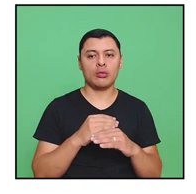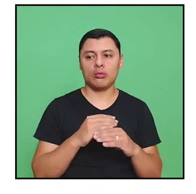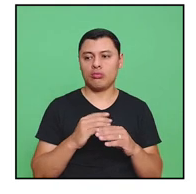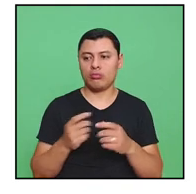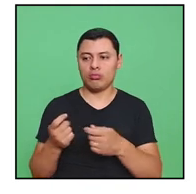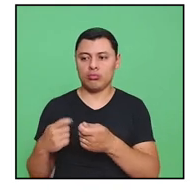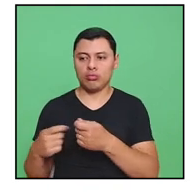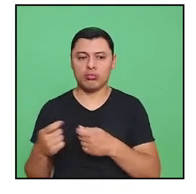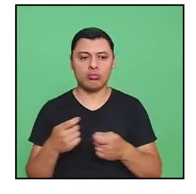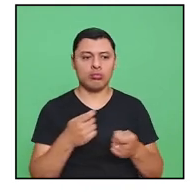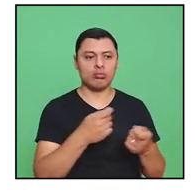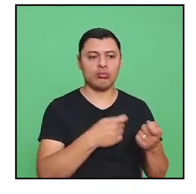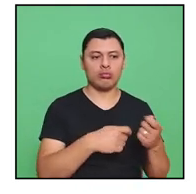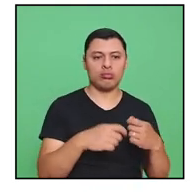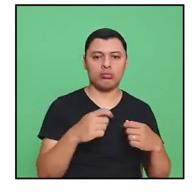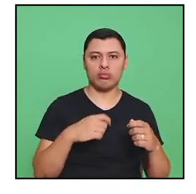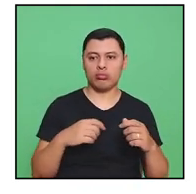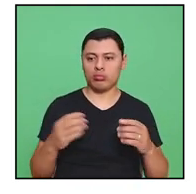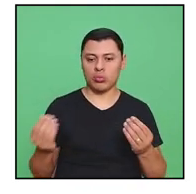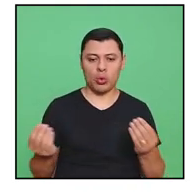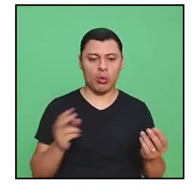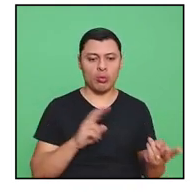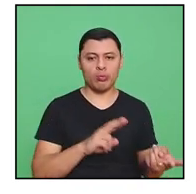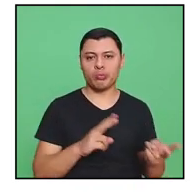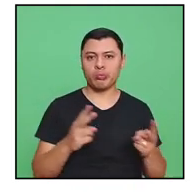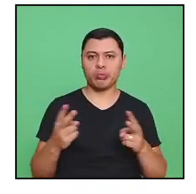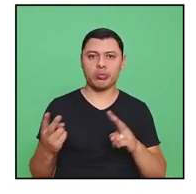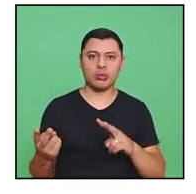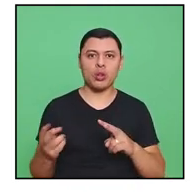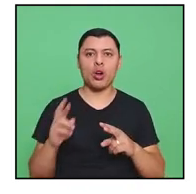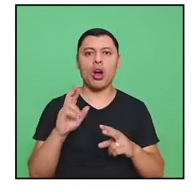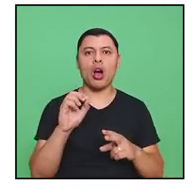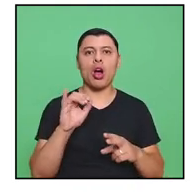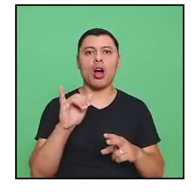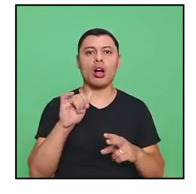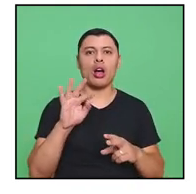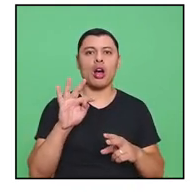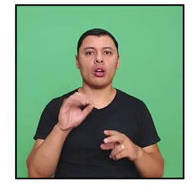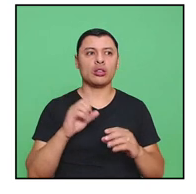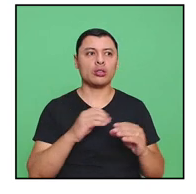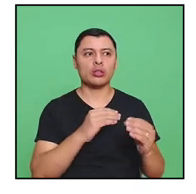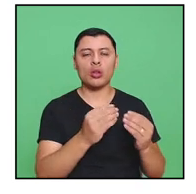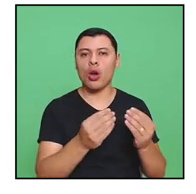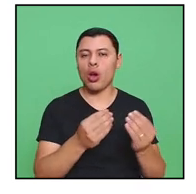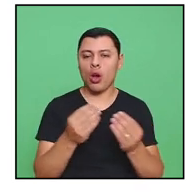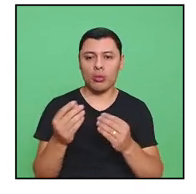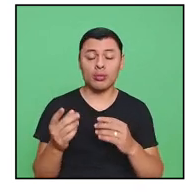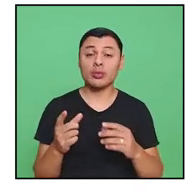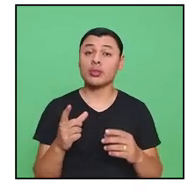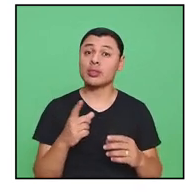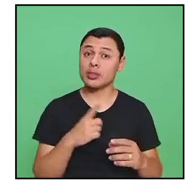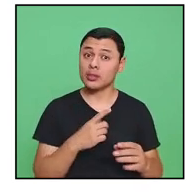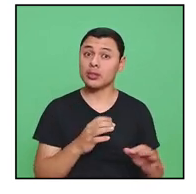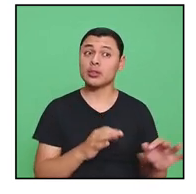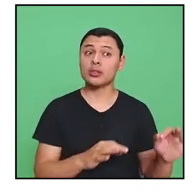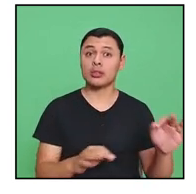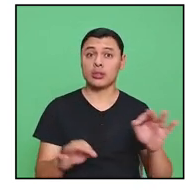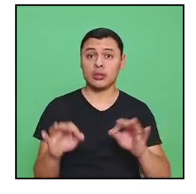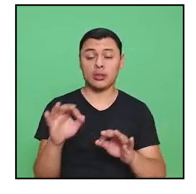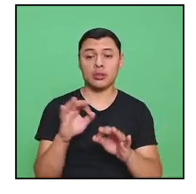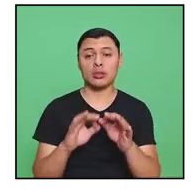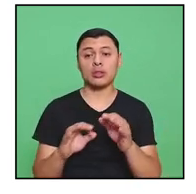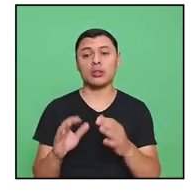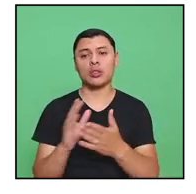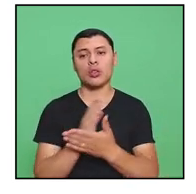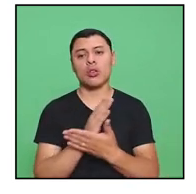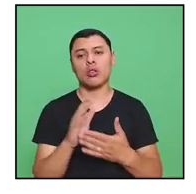interoperacional para lidar com a distribuição de royalties. Isso está sendo endereçado com algumas